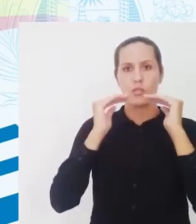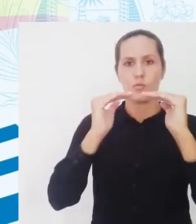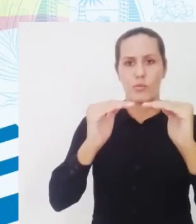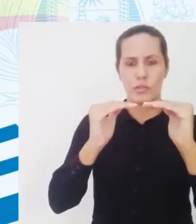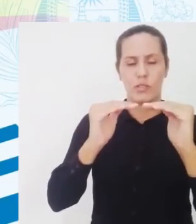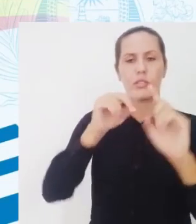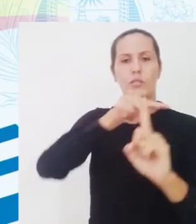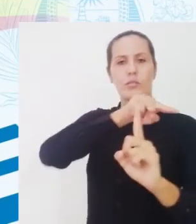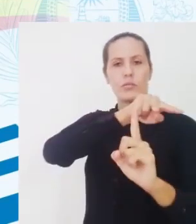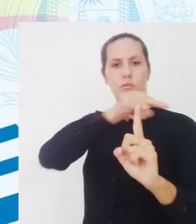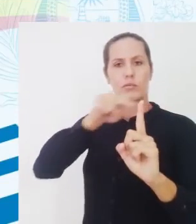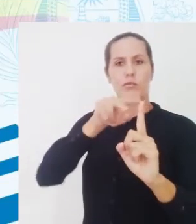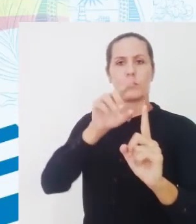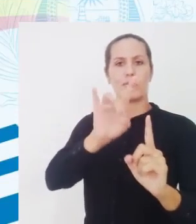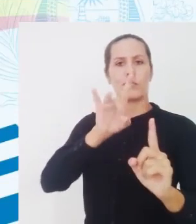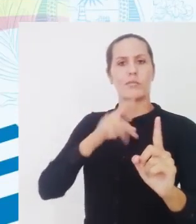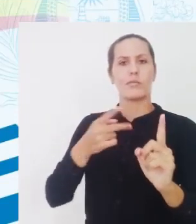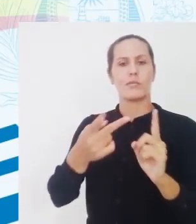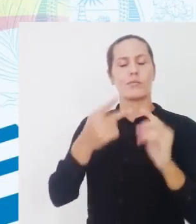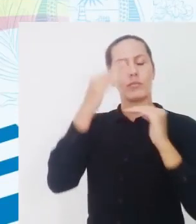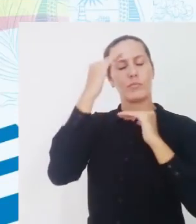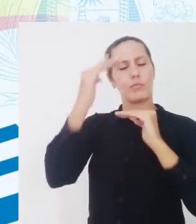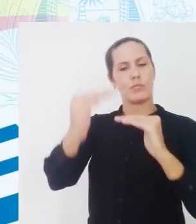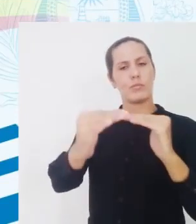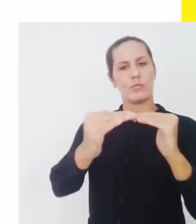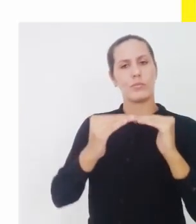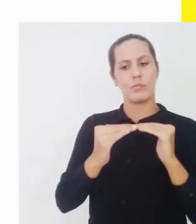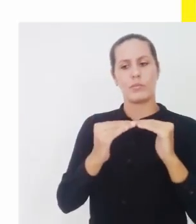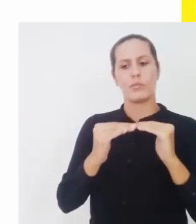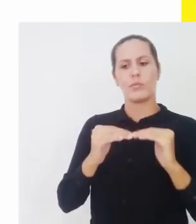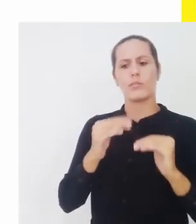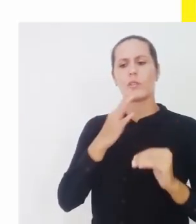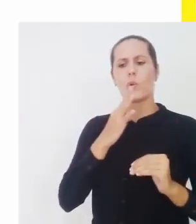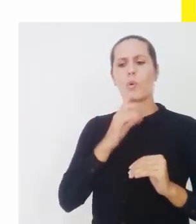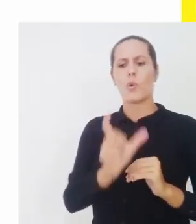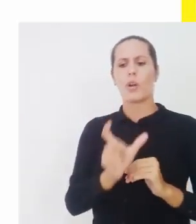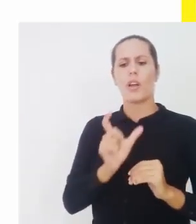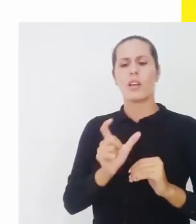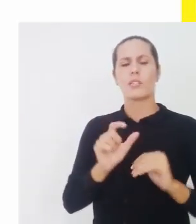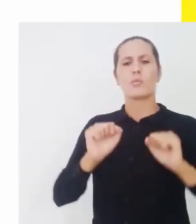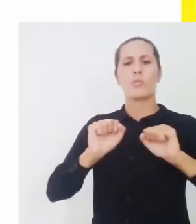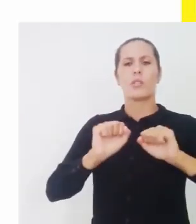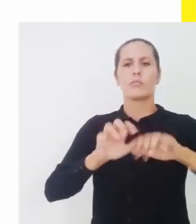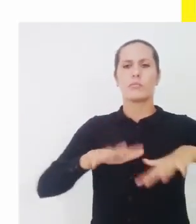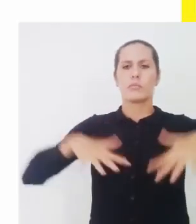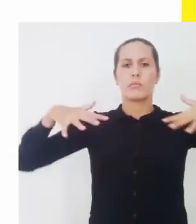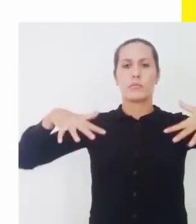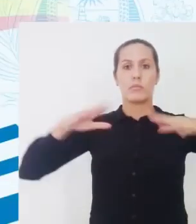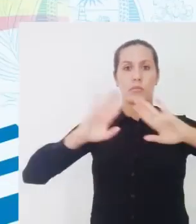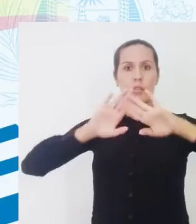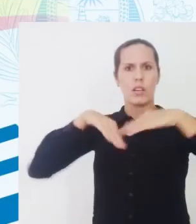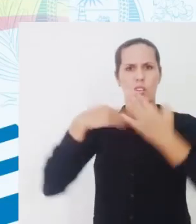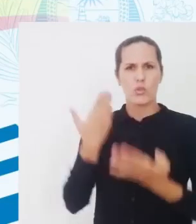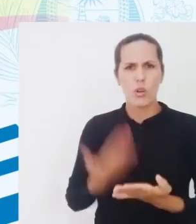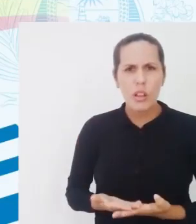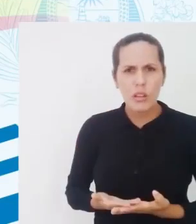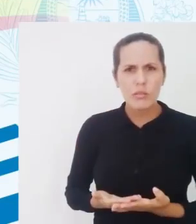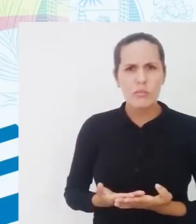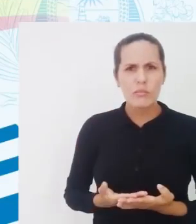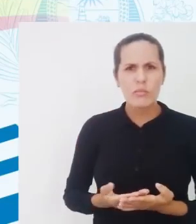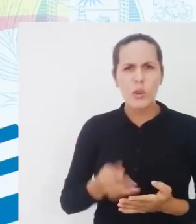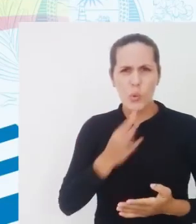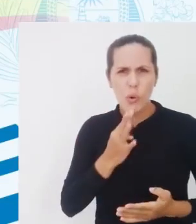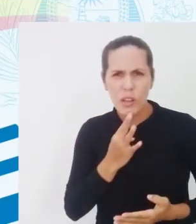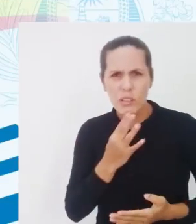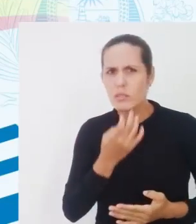pelo respeito à opinião e ao ponto de vista do outro. Você sabe o que é uma assembleia escolar? Nunca